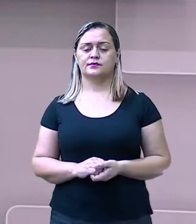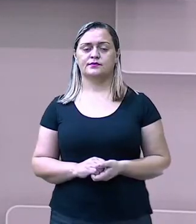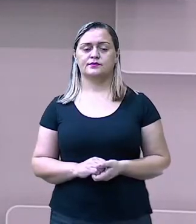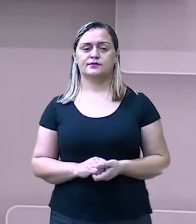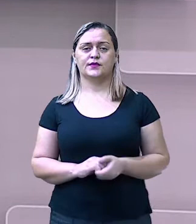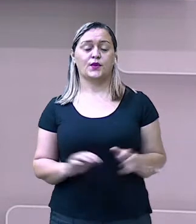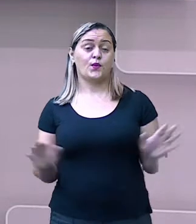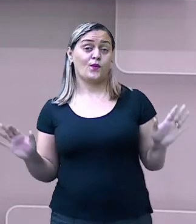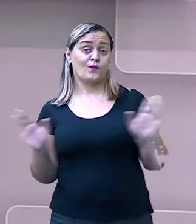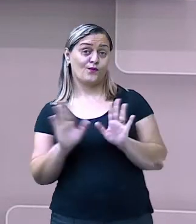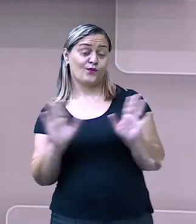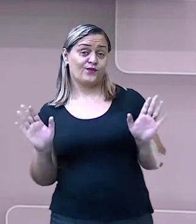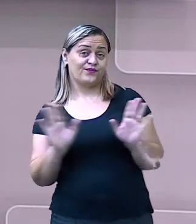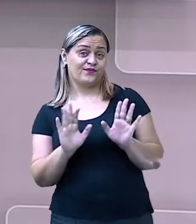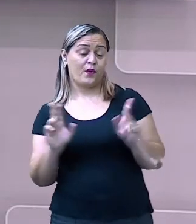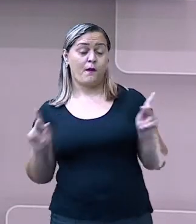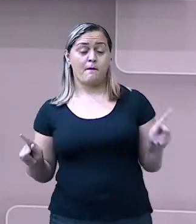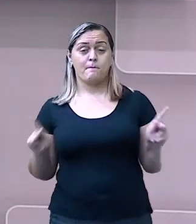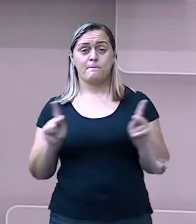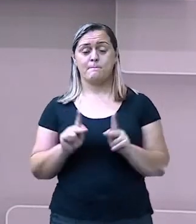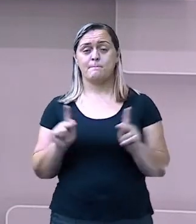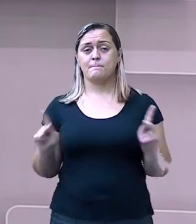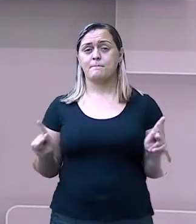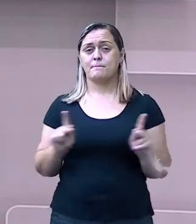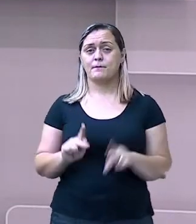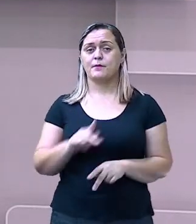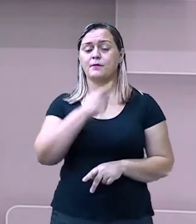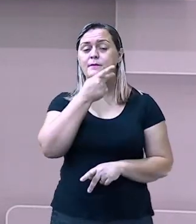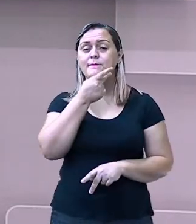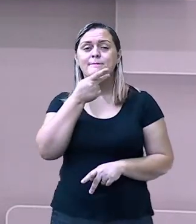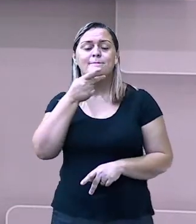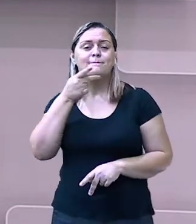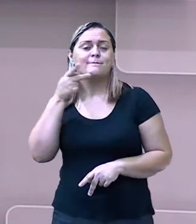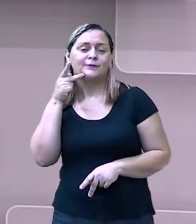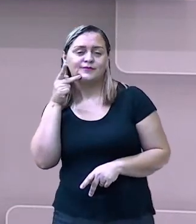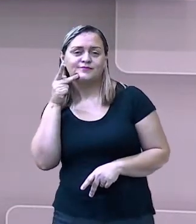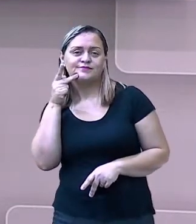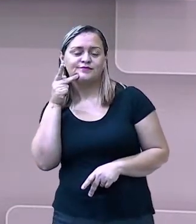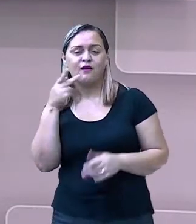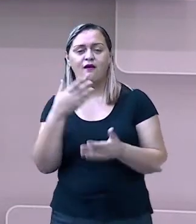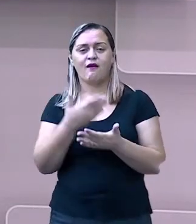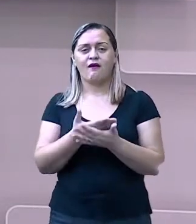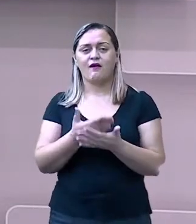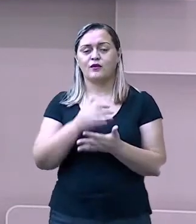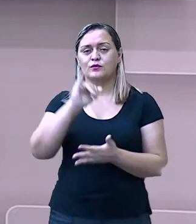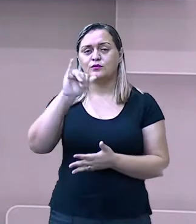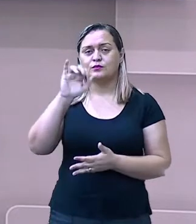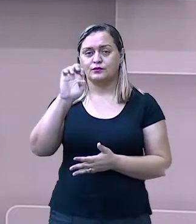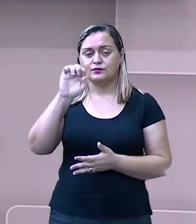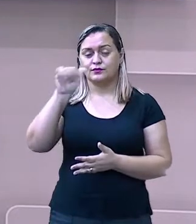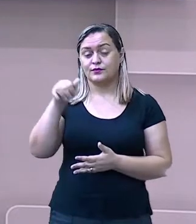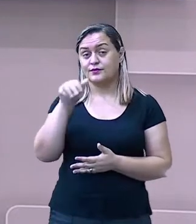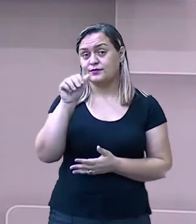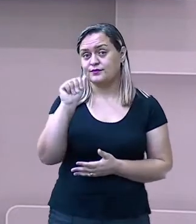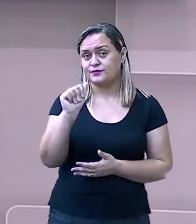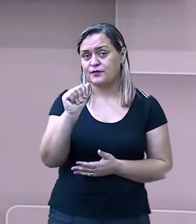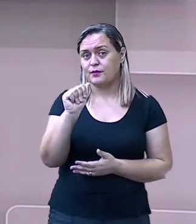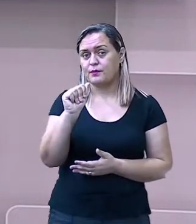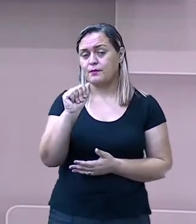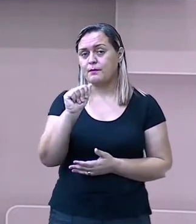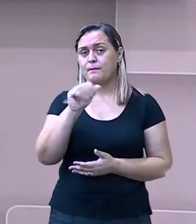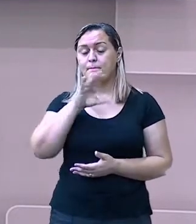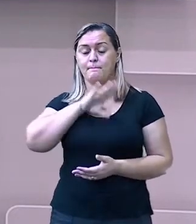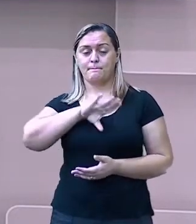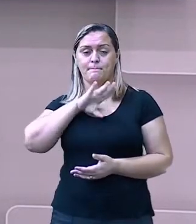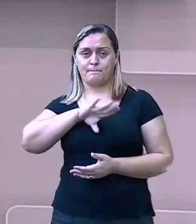Olá, sou a professora Patrícia, da Educação de Jovens e Adultos. Estamos aqui para mais uma aula da língua portuguesa e hoje vamos falar